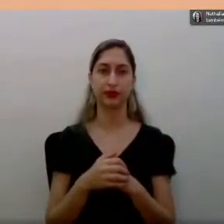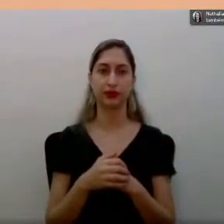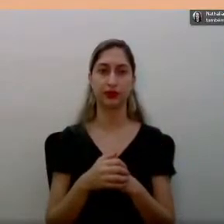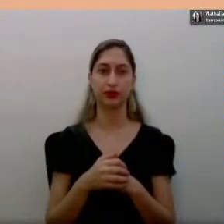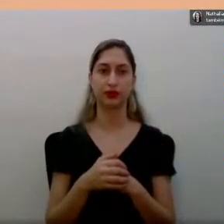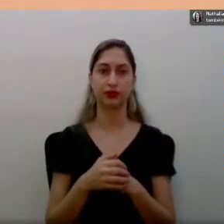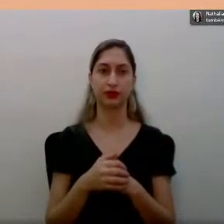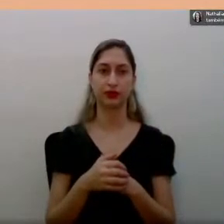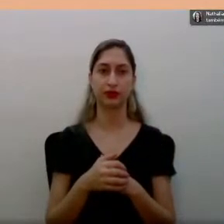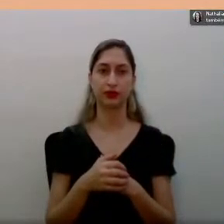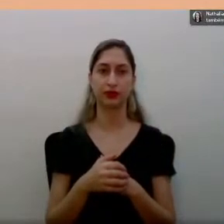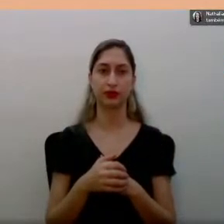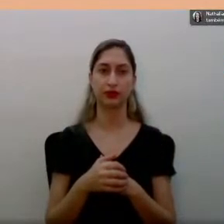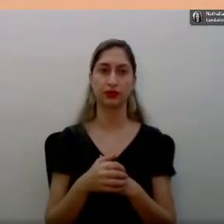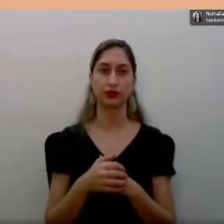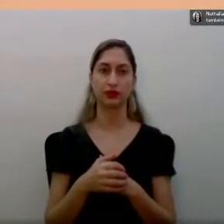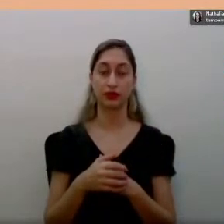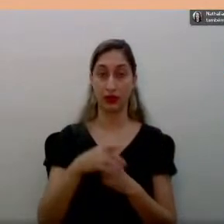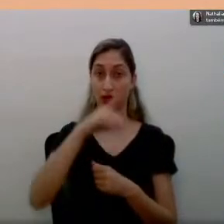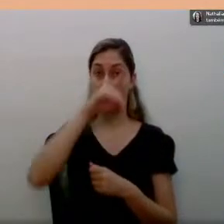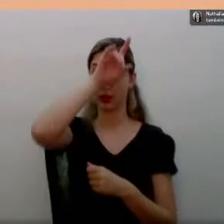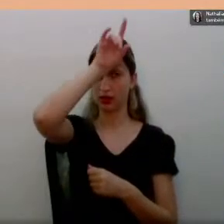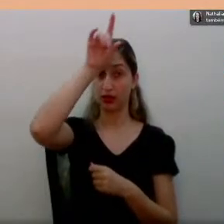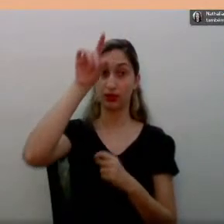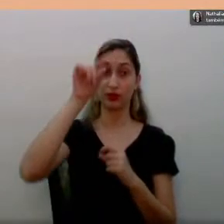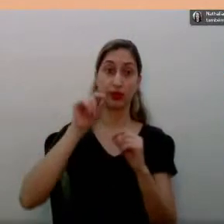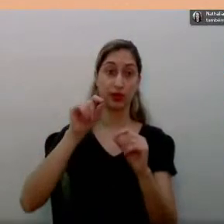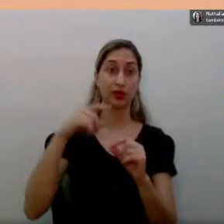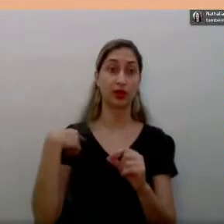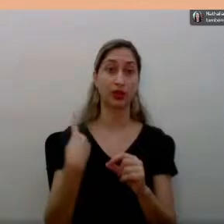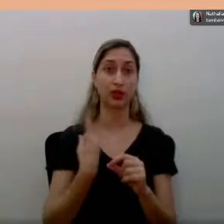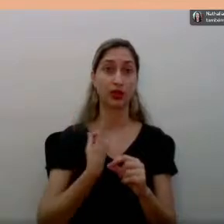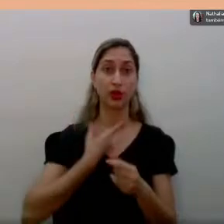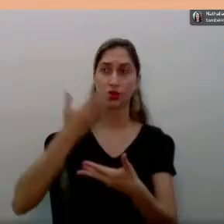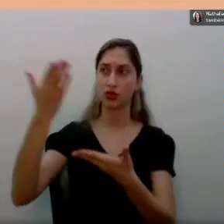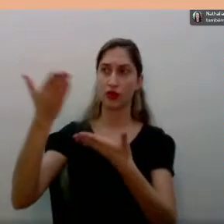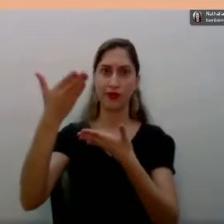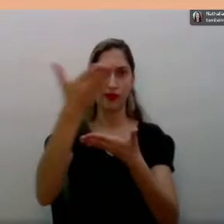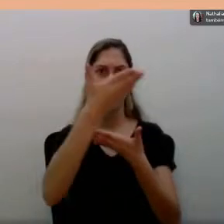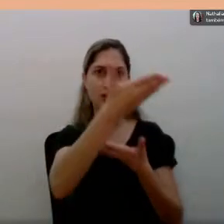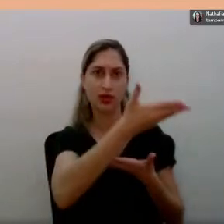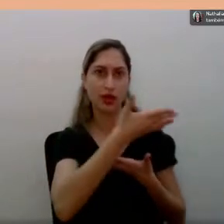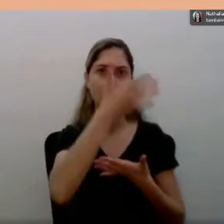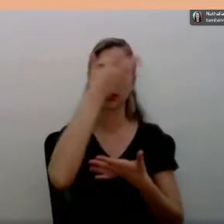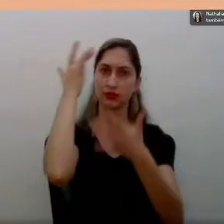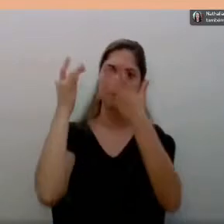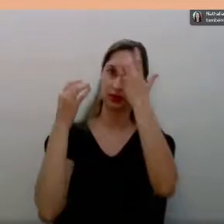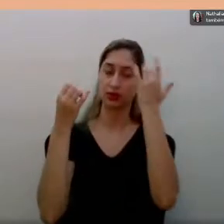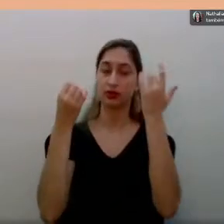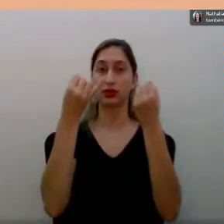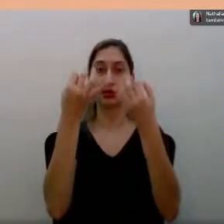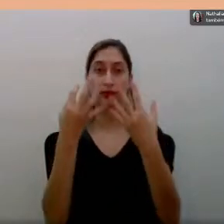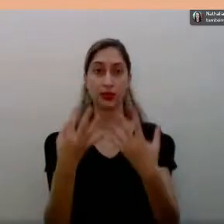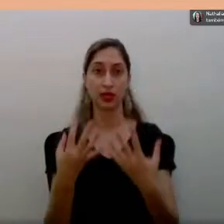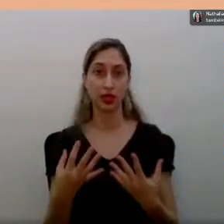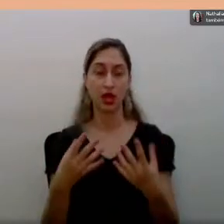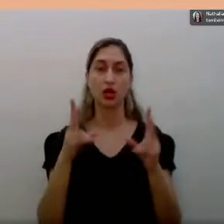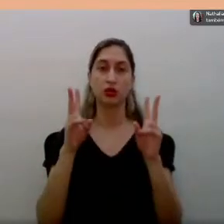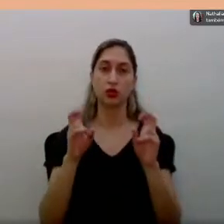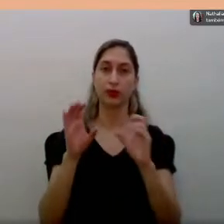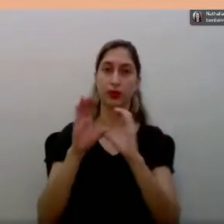falei para vocês A ideia é a gente trazer pessoas para poder falar um pouco desse trabalho de astronomia que eles fazem aqui em BH